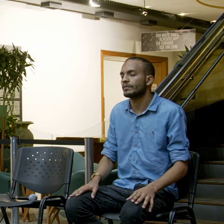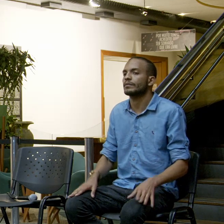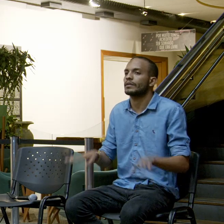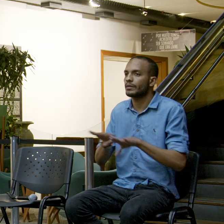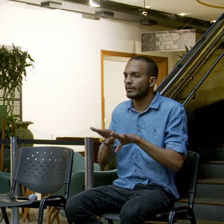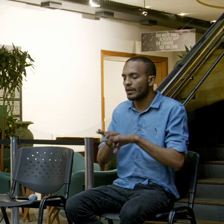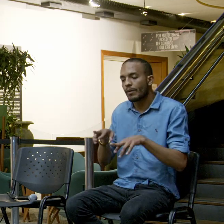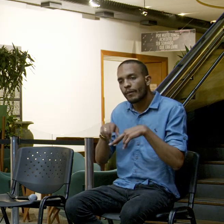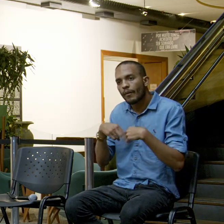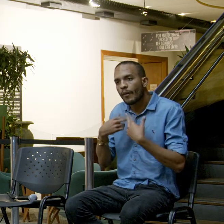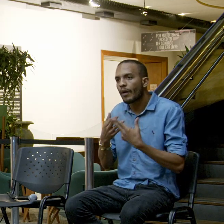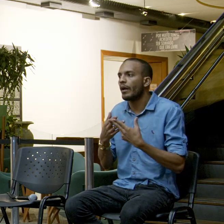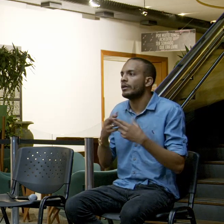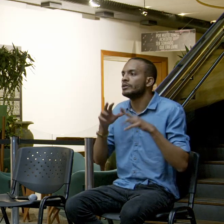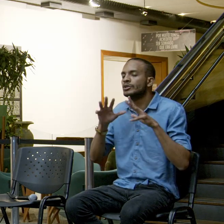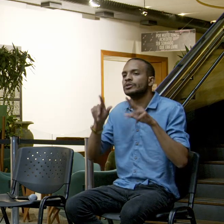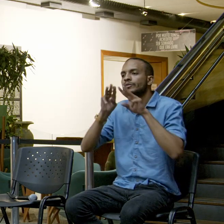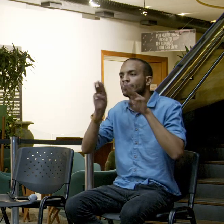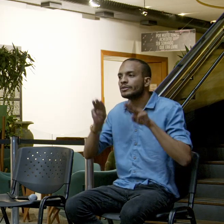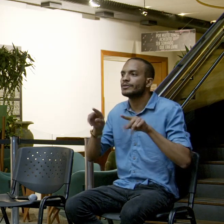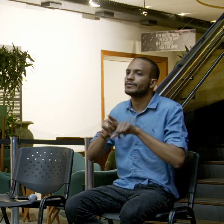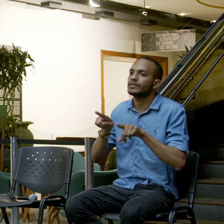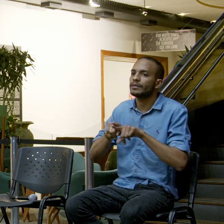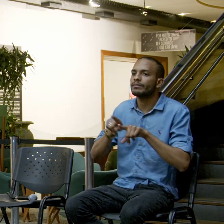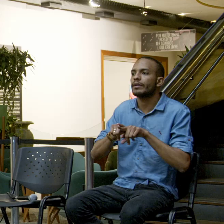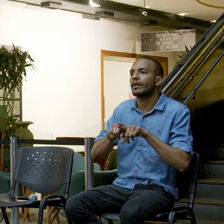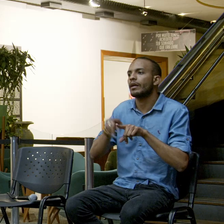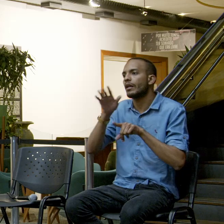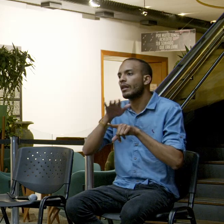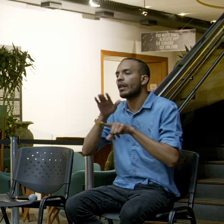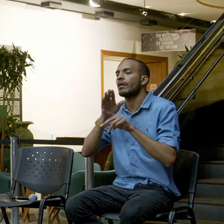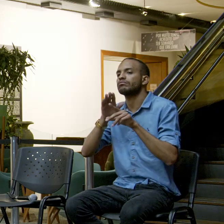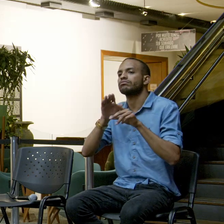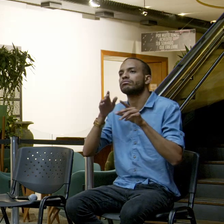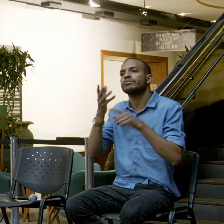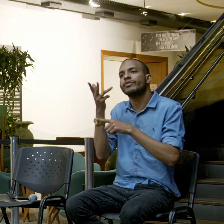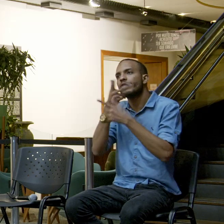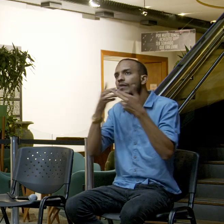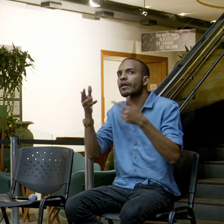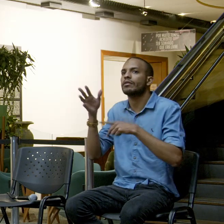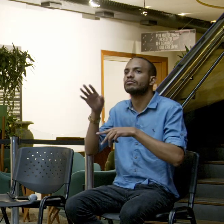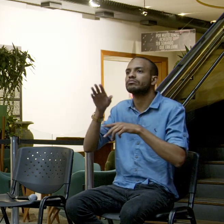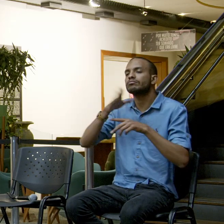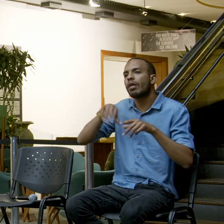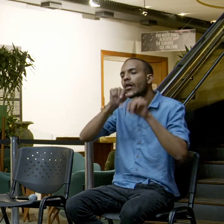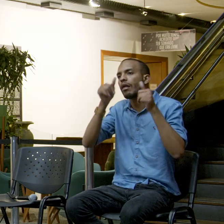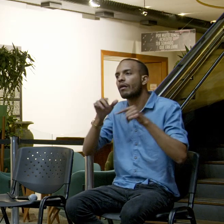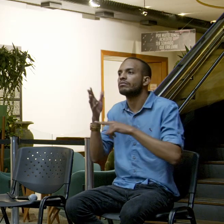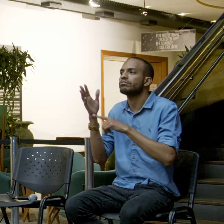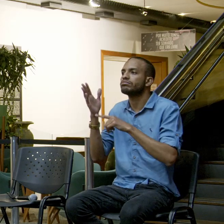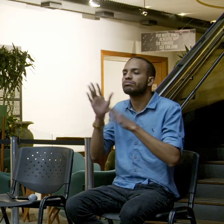também graças a todos os museus e coleções que emprestaram suas obras, além da própria artista Ana Maria Maiolino, a